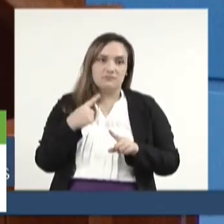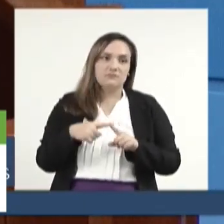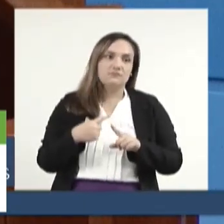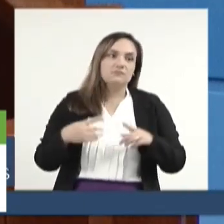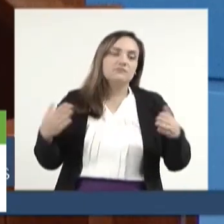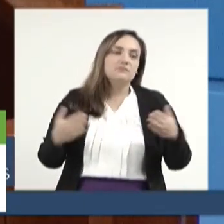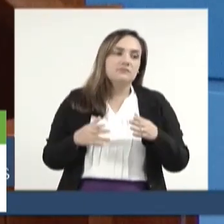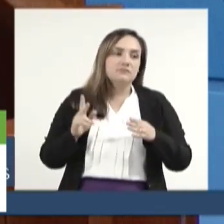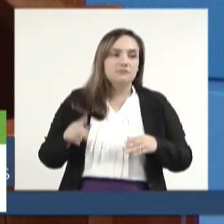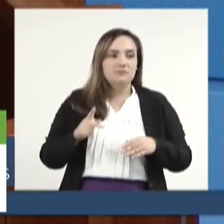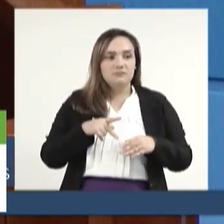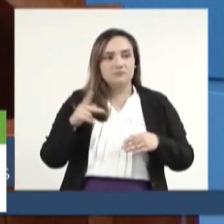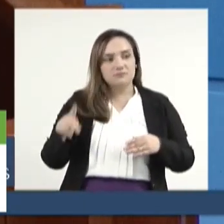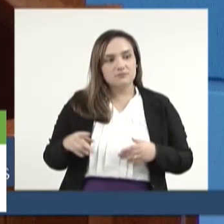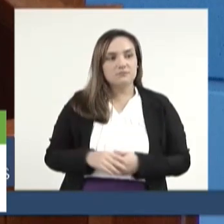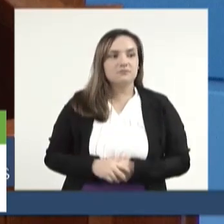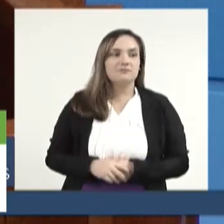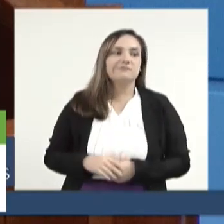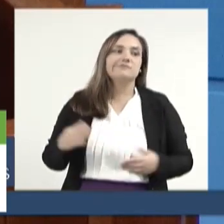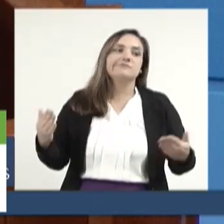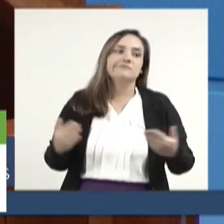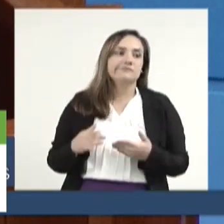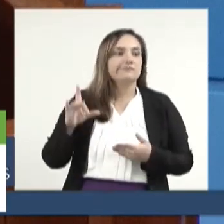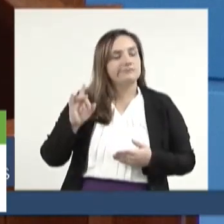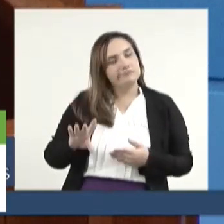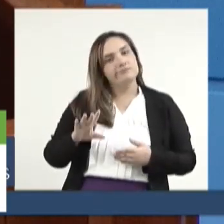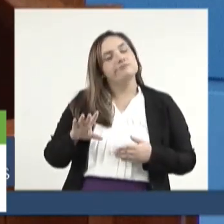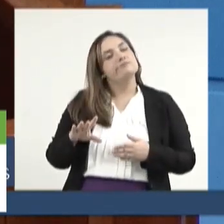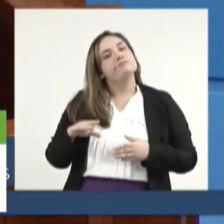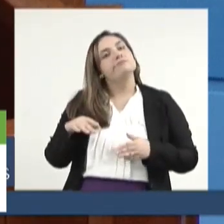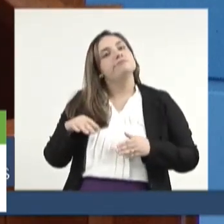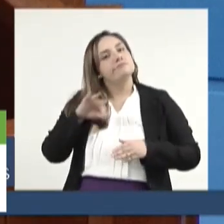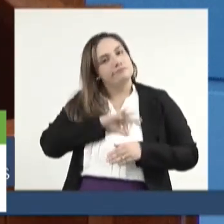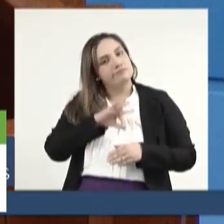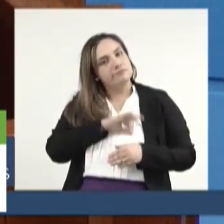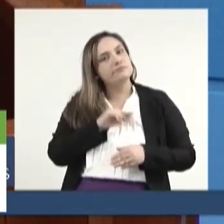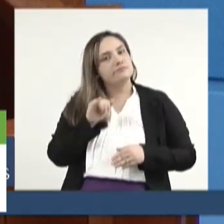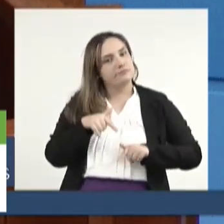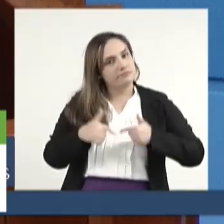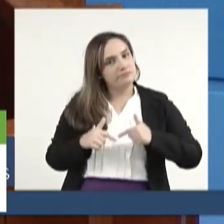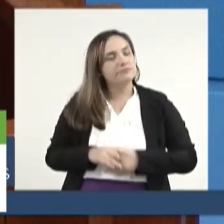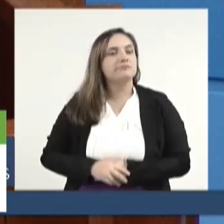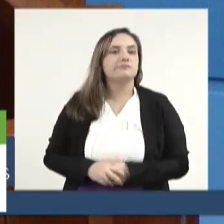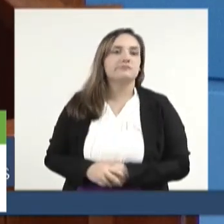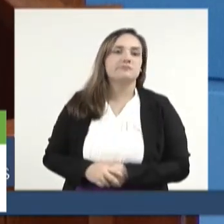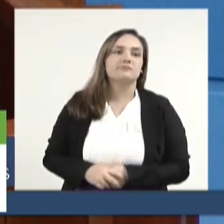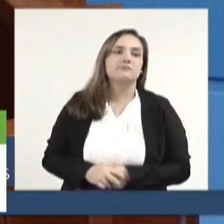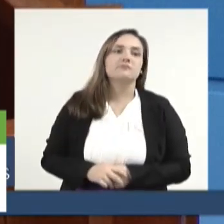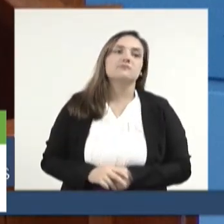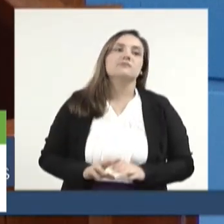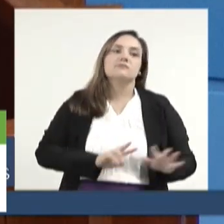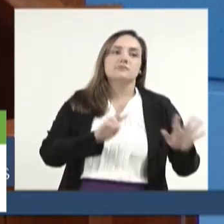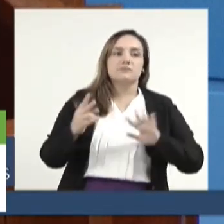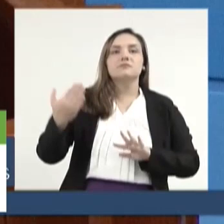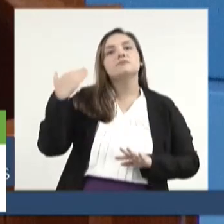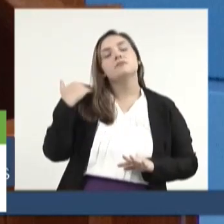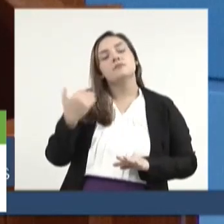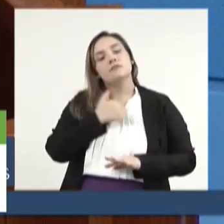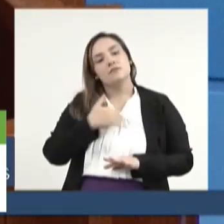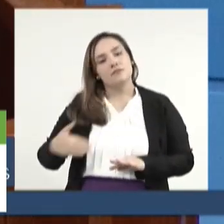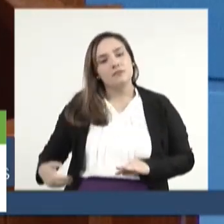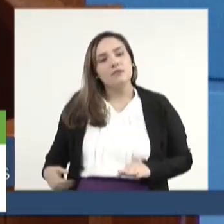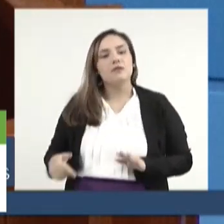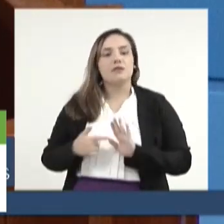professoras voltam a receber novamente somente pelo período do ano escolar. Na semana passada, o